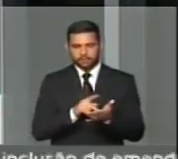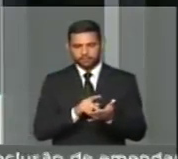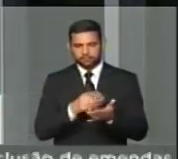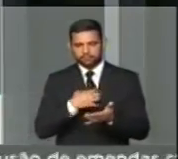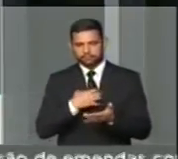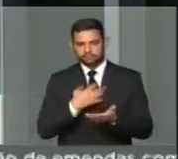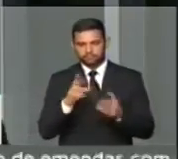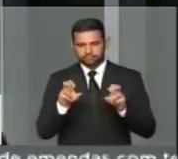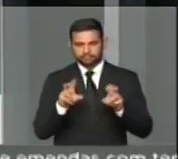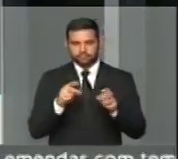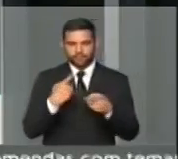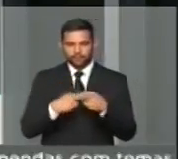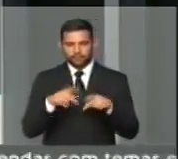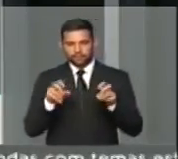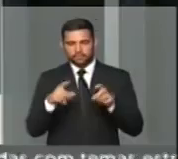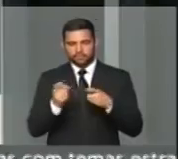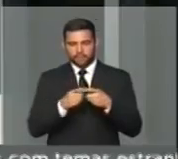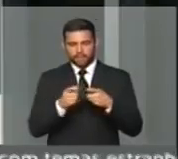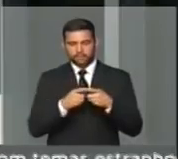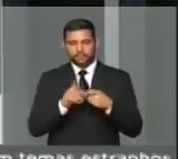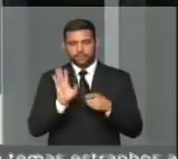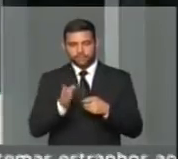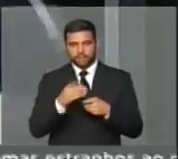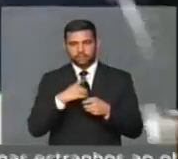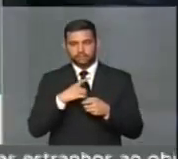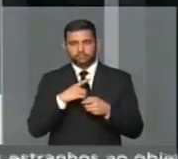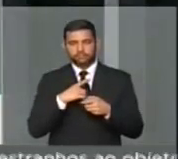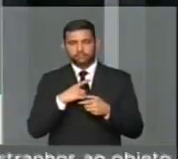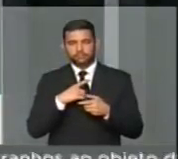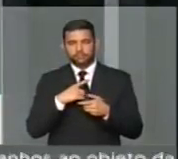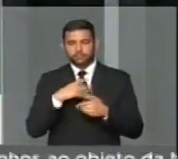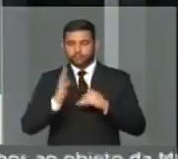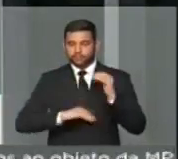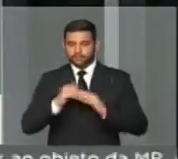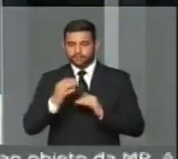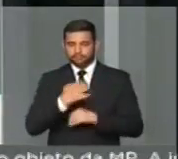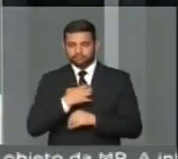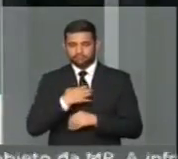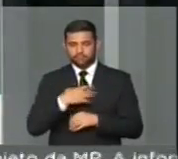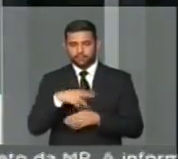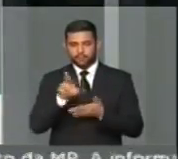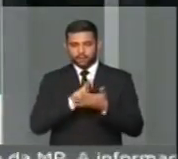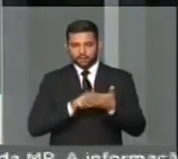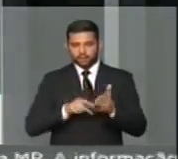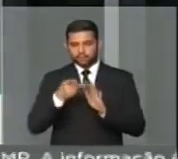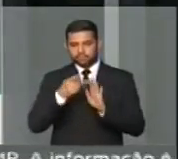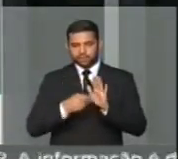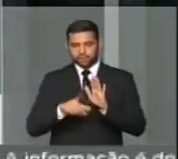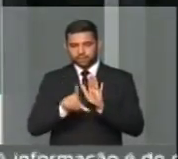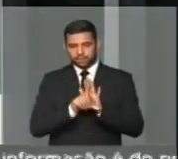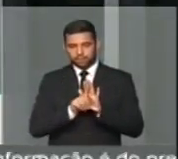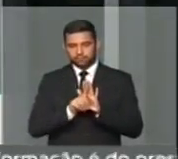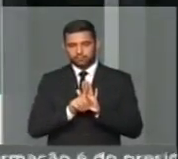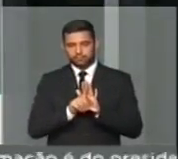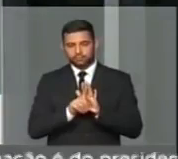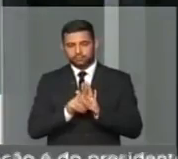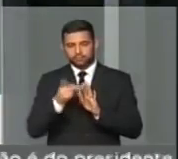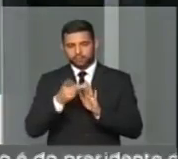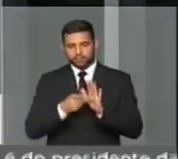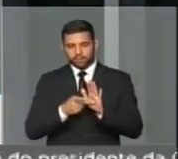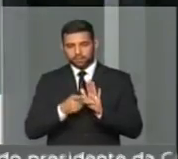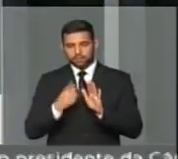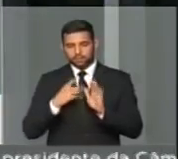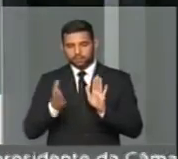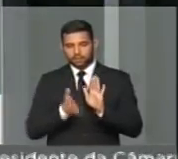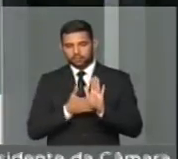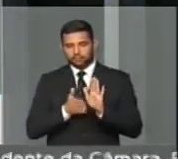somos porque o termo médico já traz em si a essência da nossa profissão eu fui relatora desse projeto projeto esse que